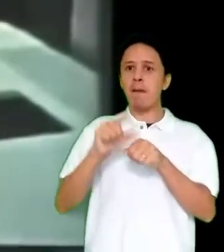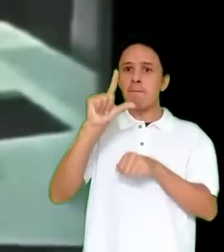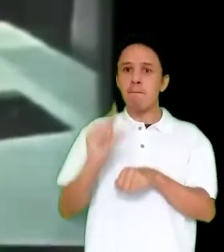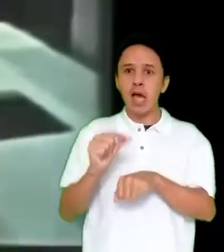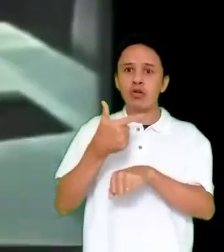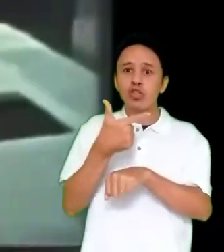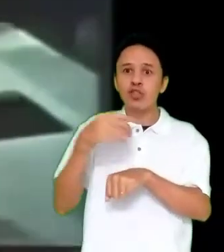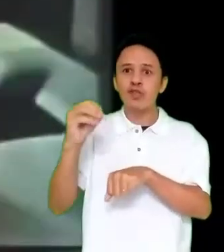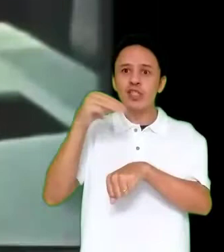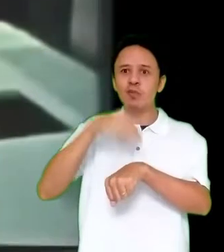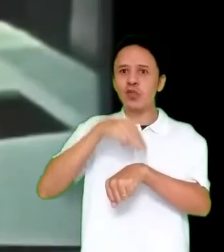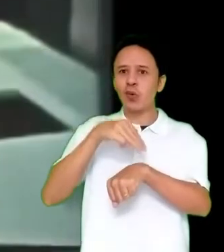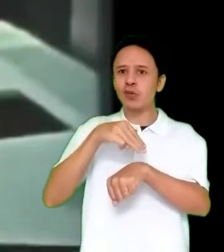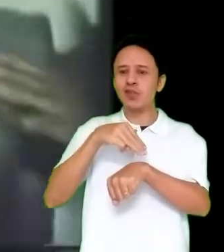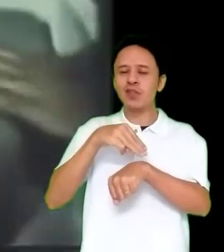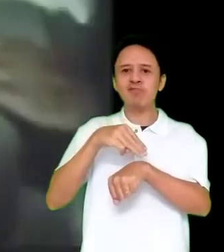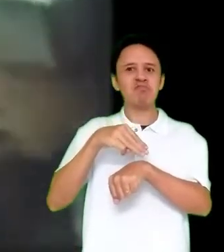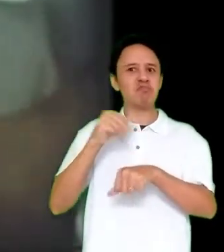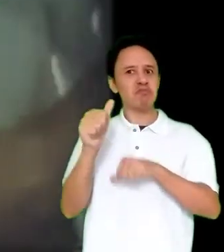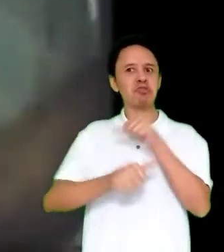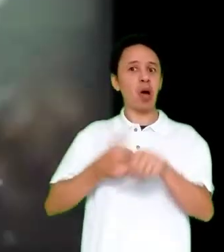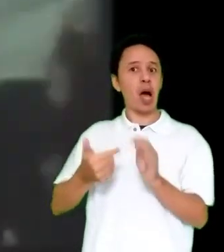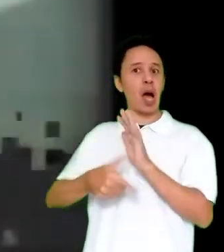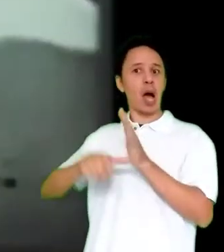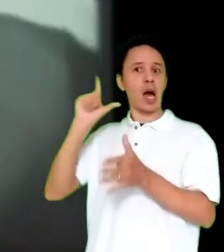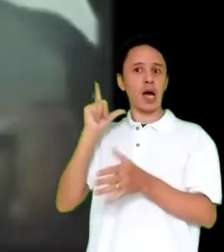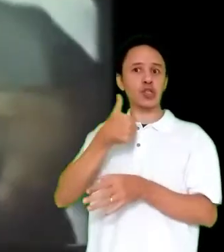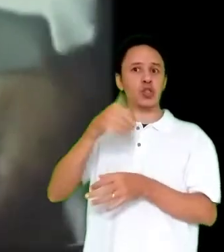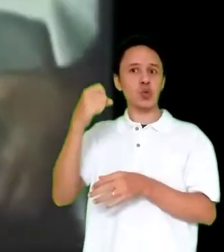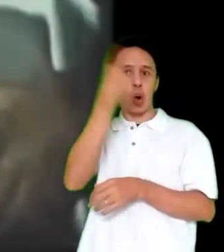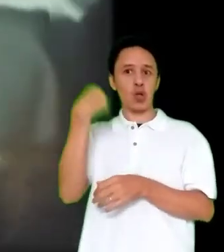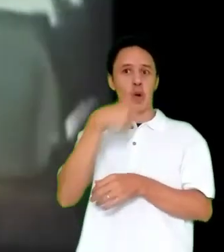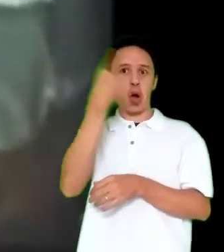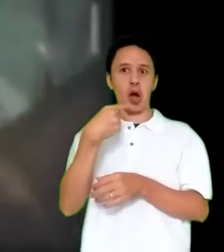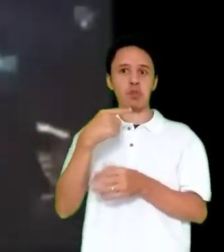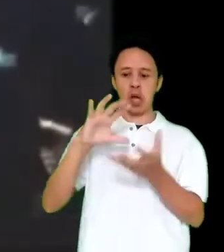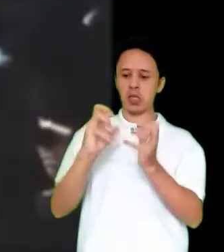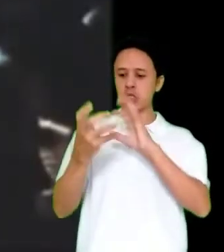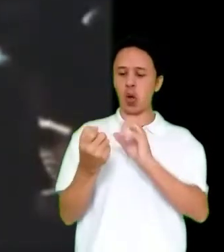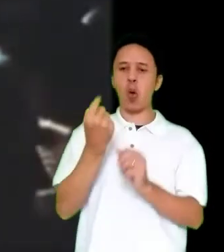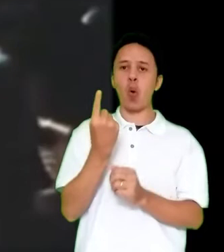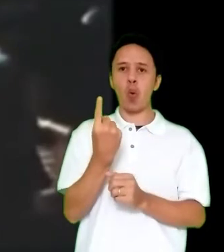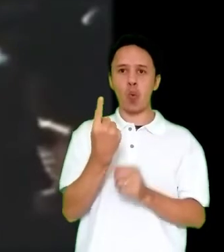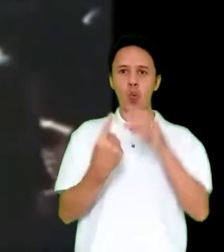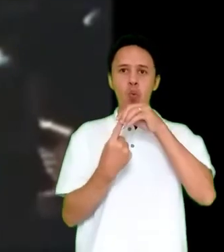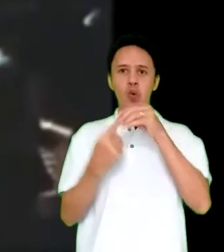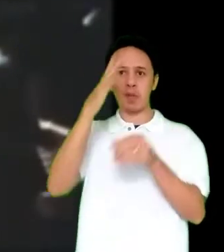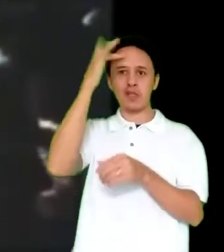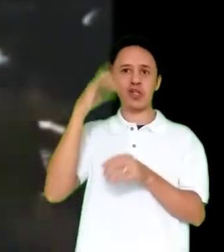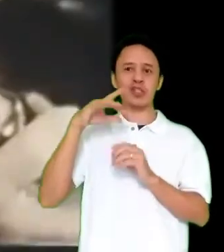ser produzido em menos de 20 minutos. Ao invés de 18 horas exigidas pelo método artesanal.